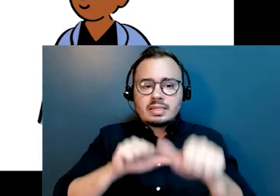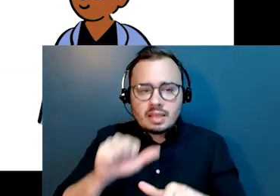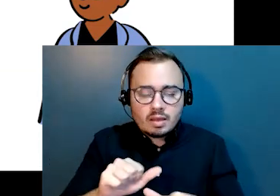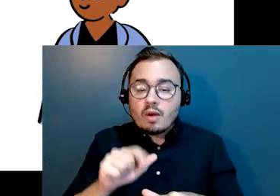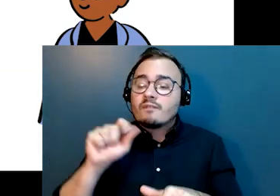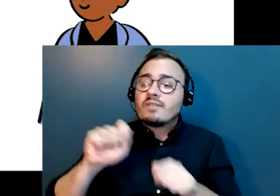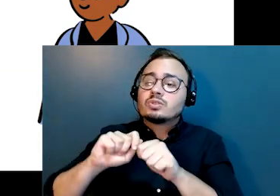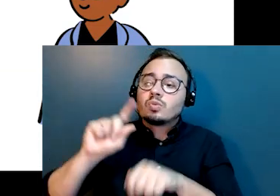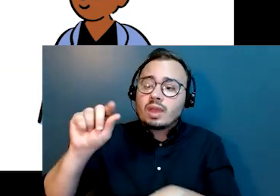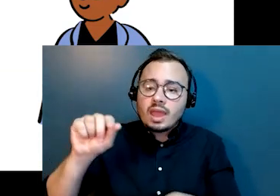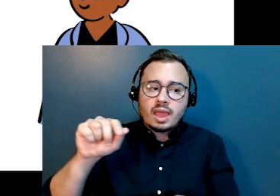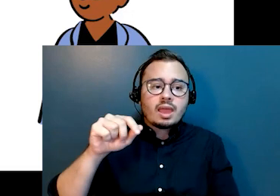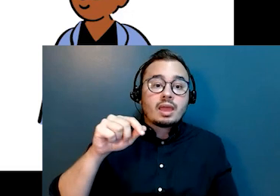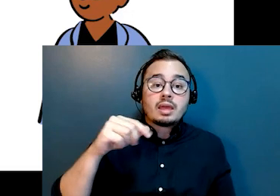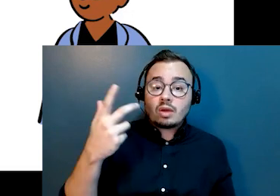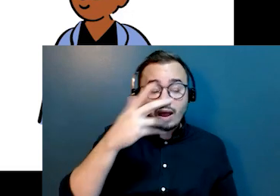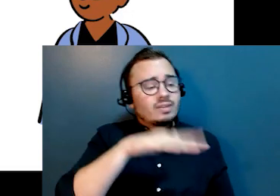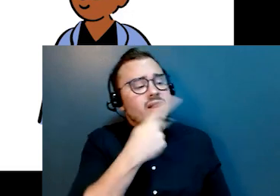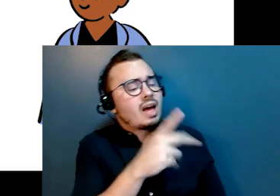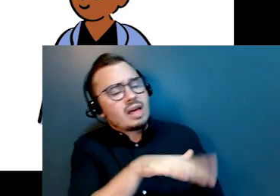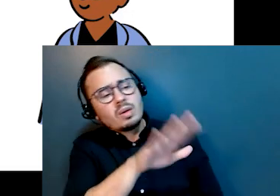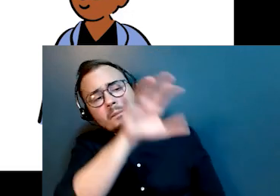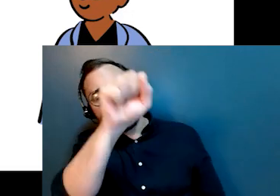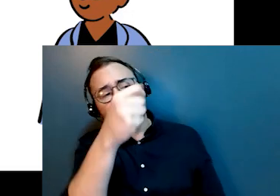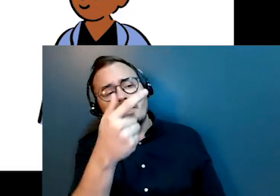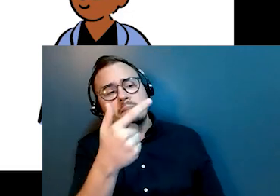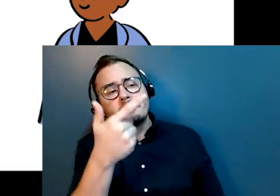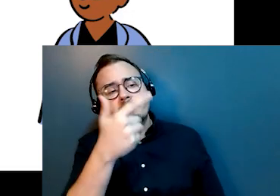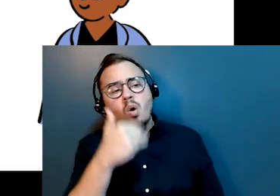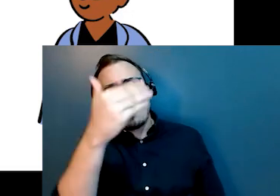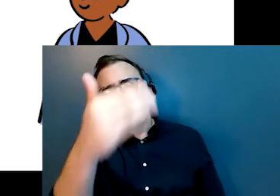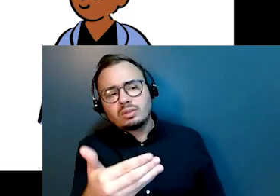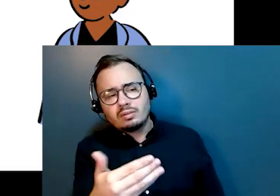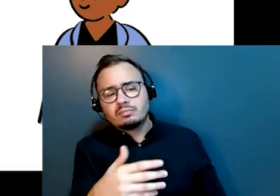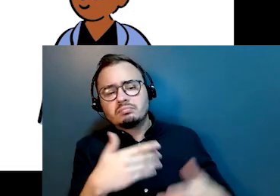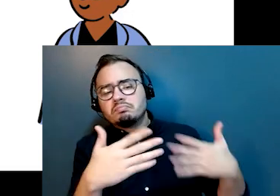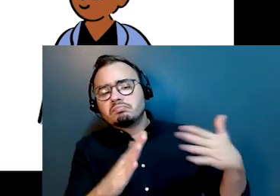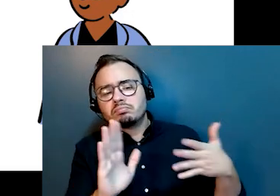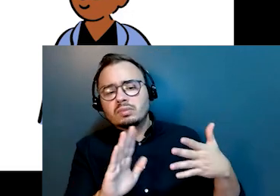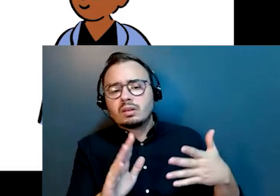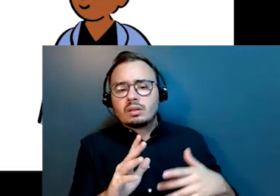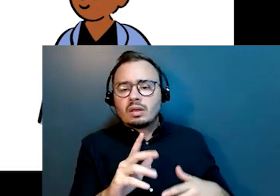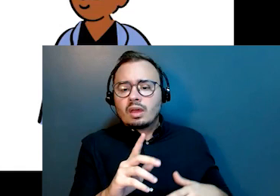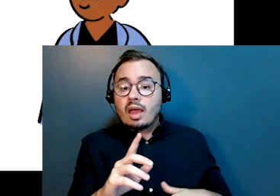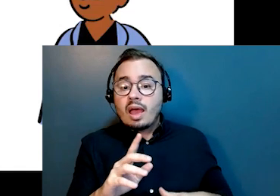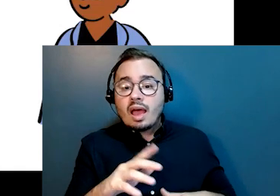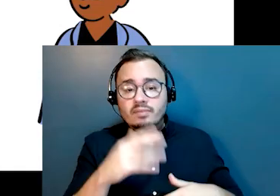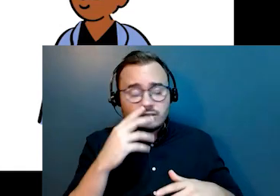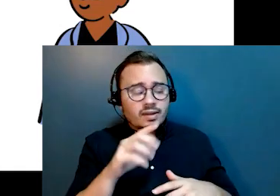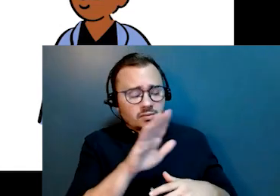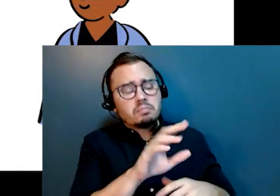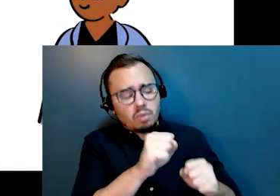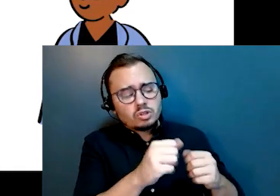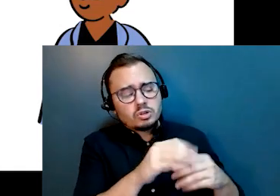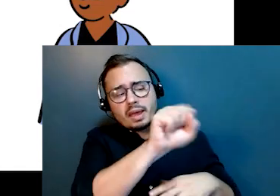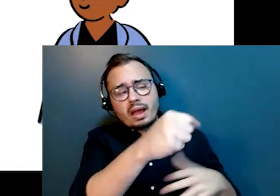gente responder para ela, puxa aí, adianta o que tu quiser fazer. A gente não leva nem 10 segundos respondendo isso e continua na nossa atividade.